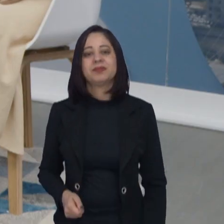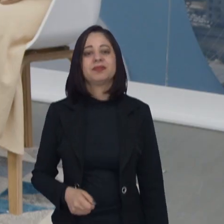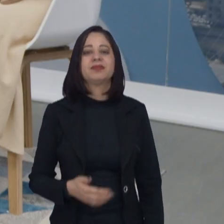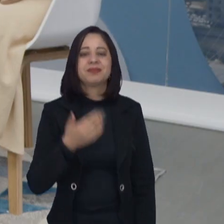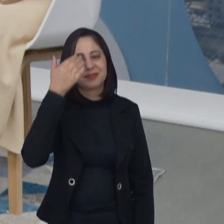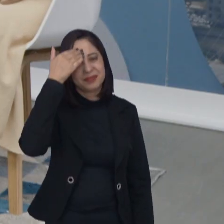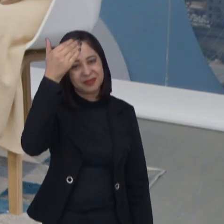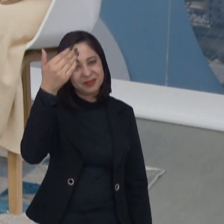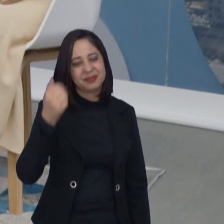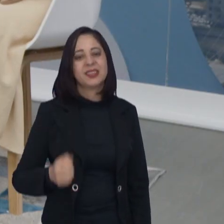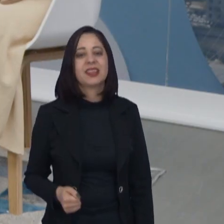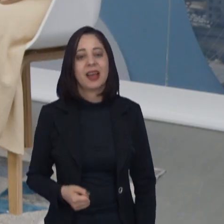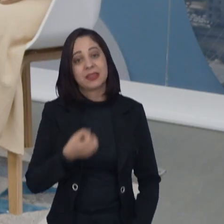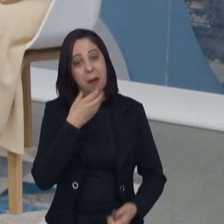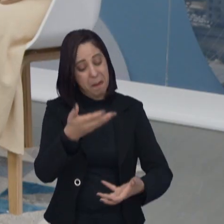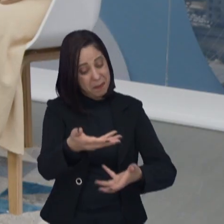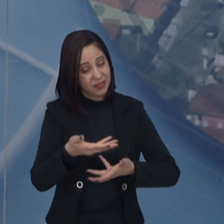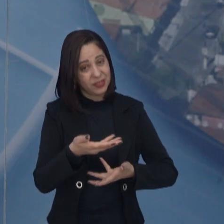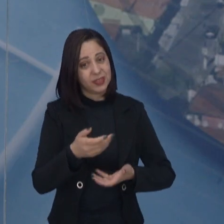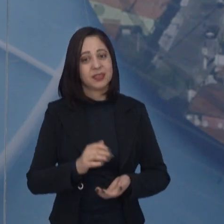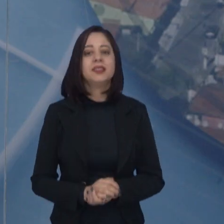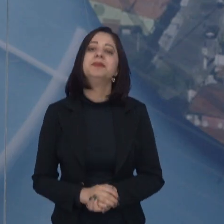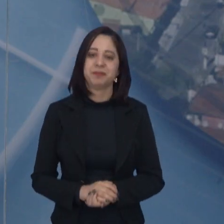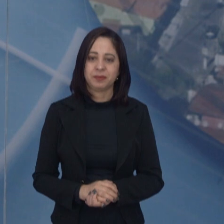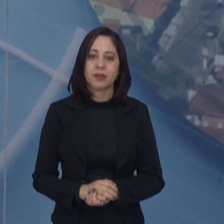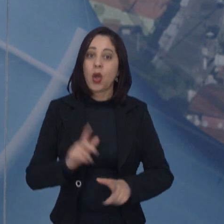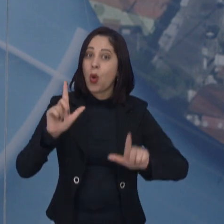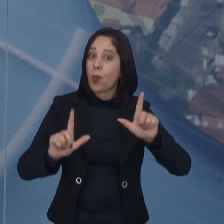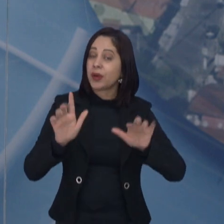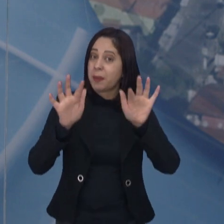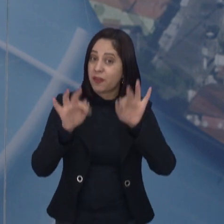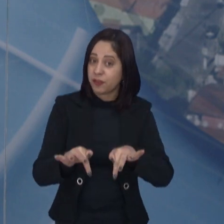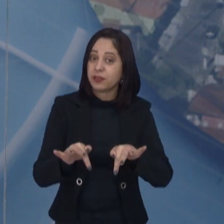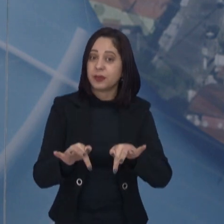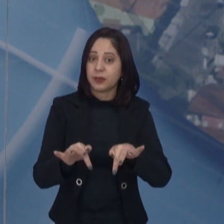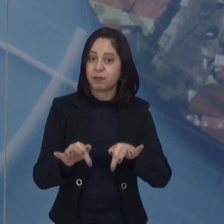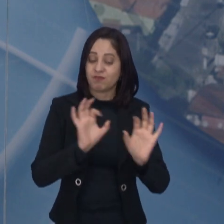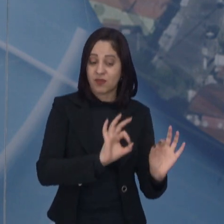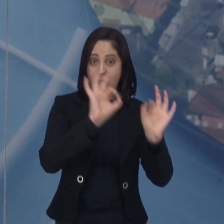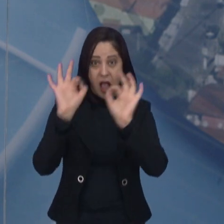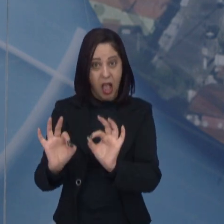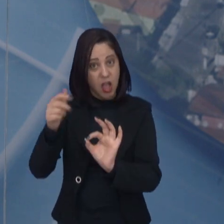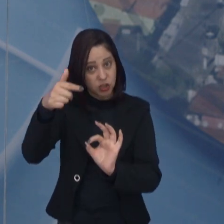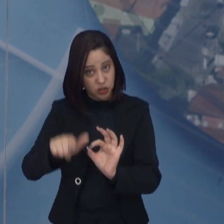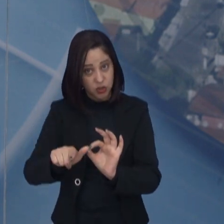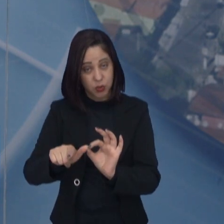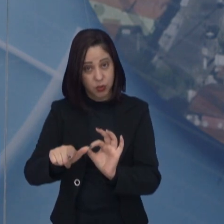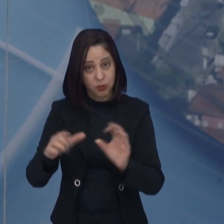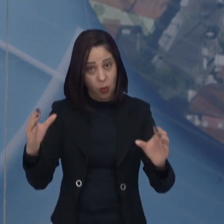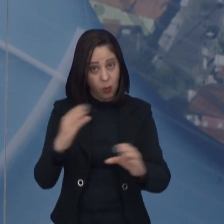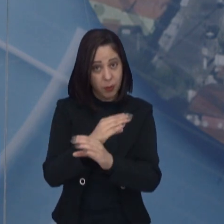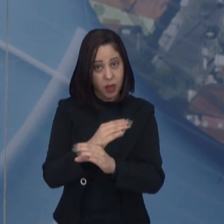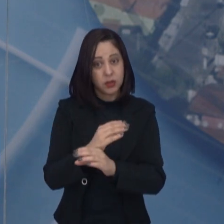Agradeço, viu, pela participação, seja bem-vinda sempre. E é isso, gente, o Diálogos fica por aqui. Para você rever este programa na íntegra, é